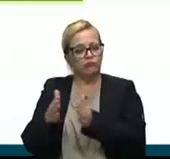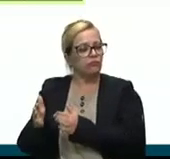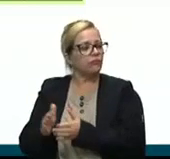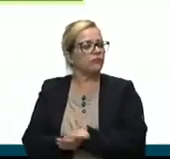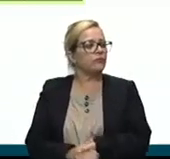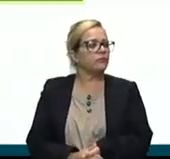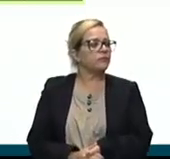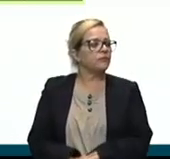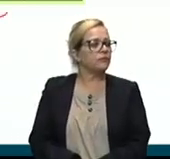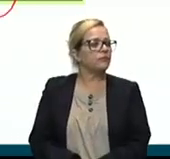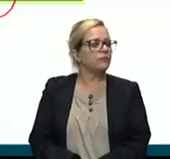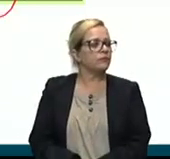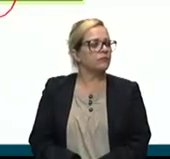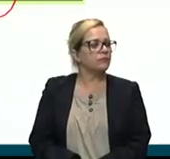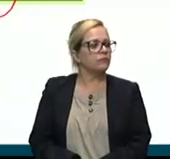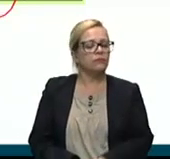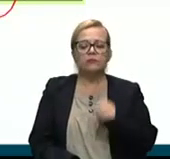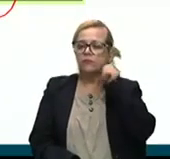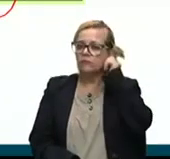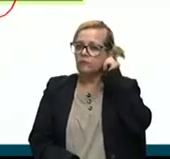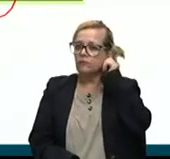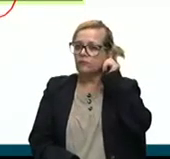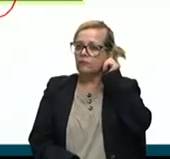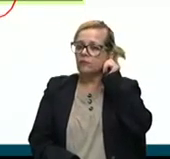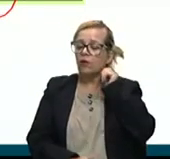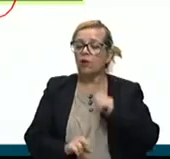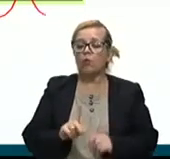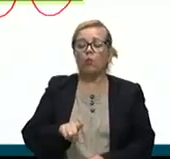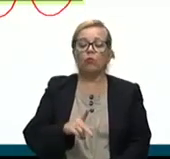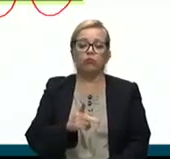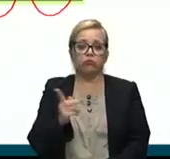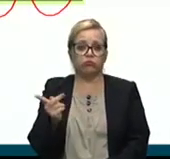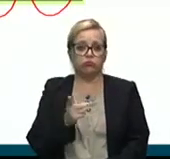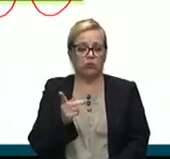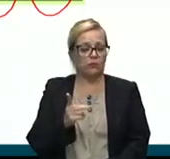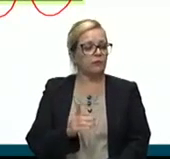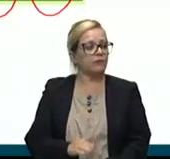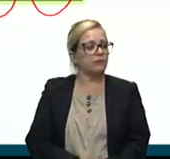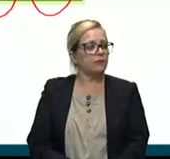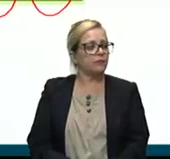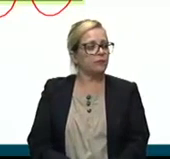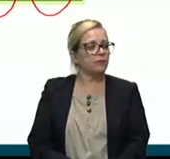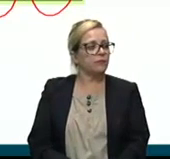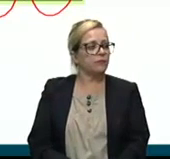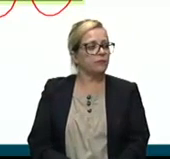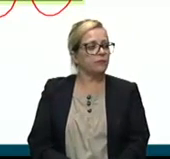com 9, 18,5 com 11,3 e o 19 com